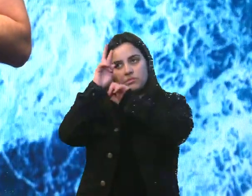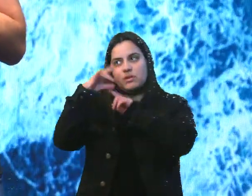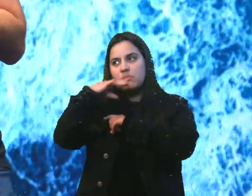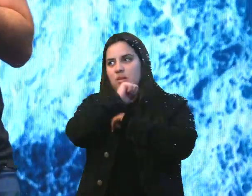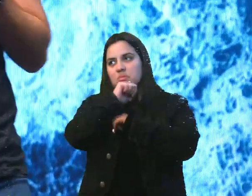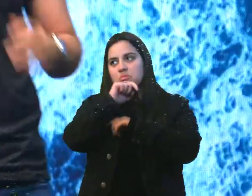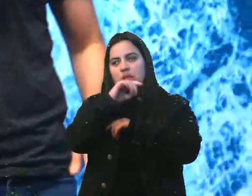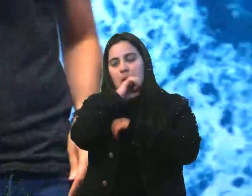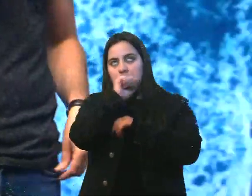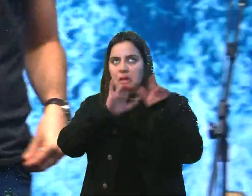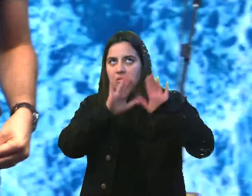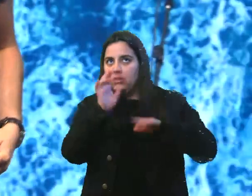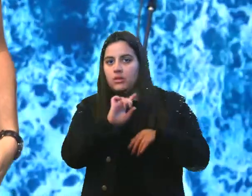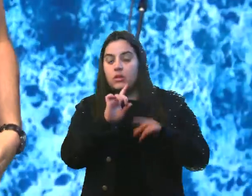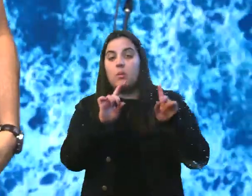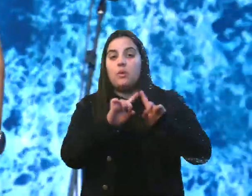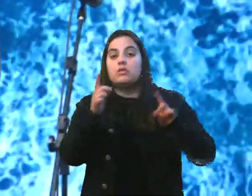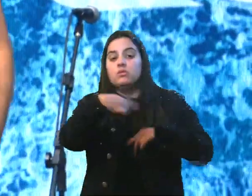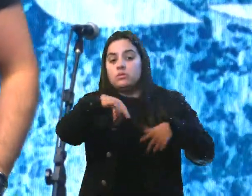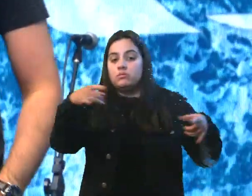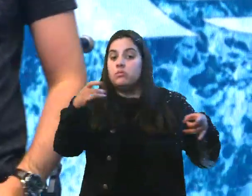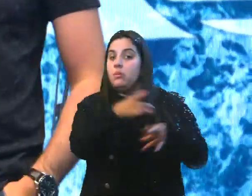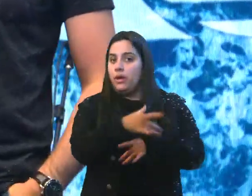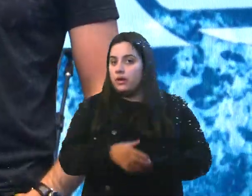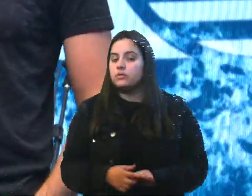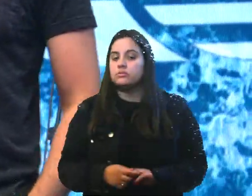breve assim, mas se prepara.